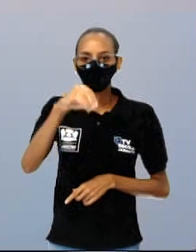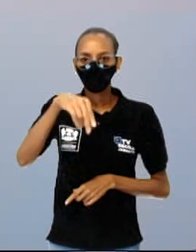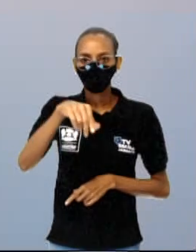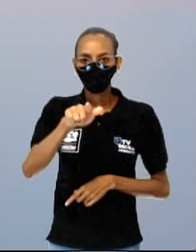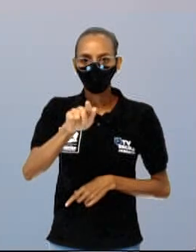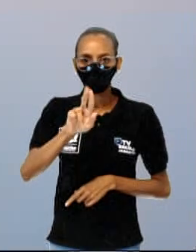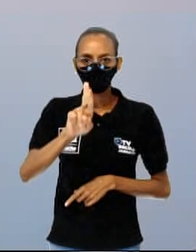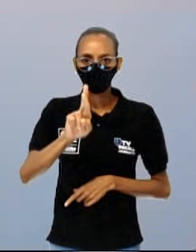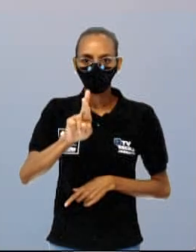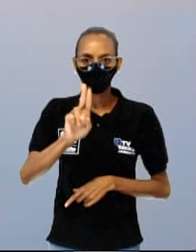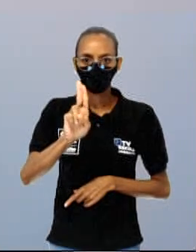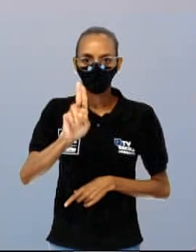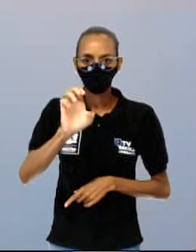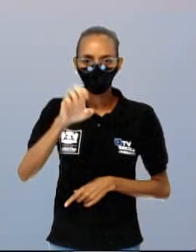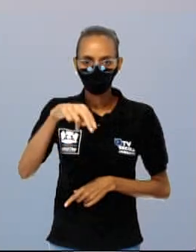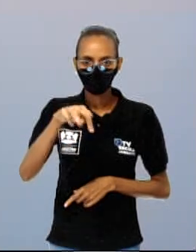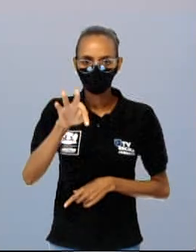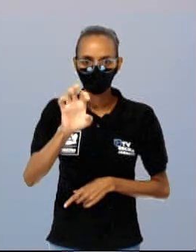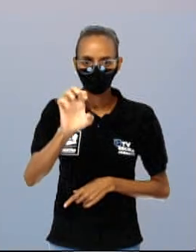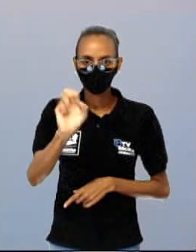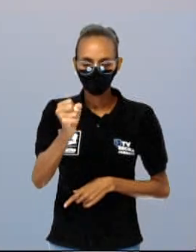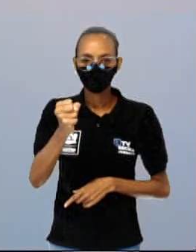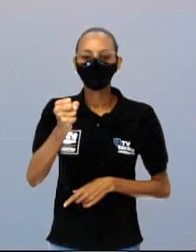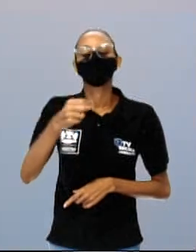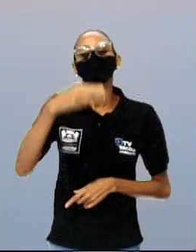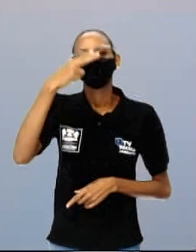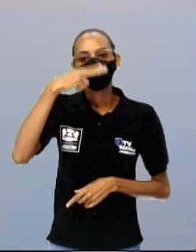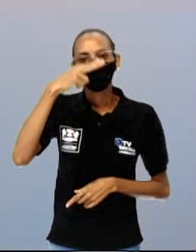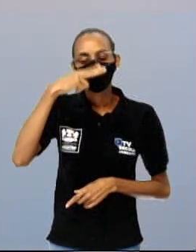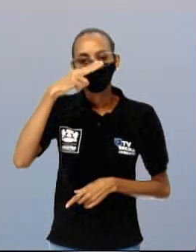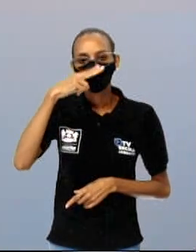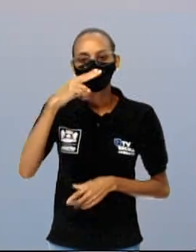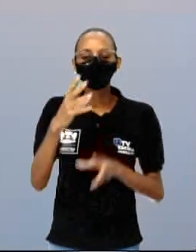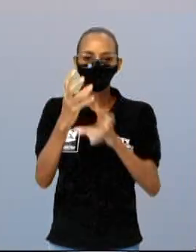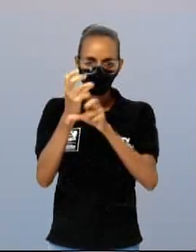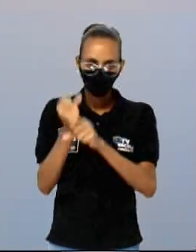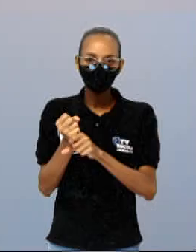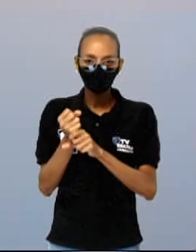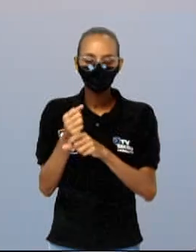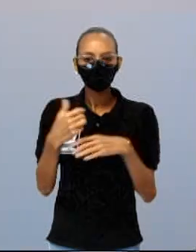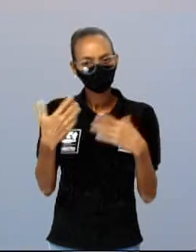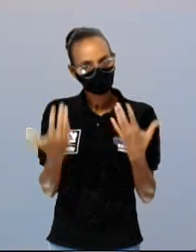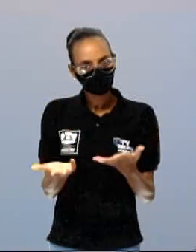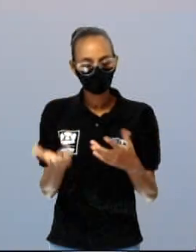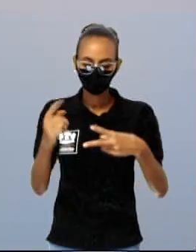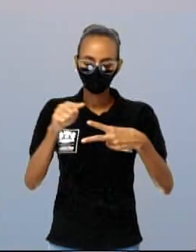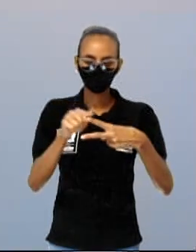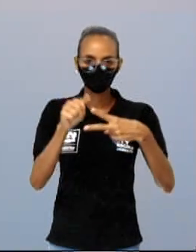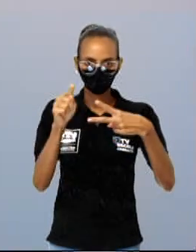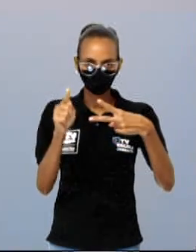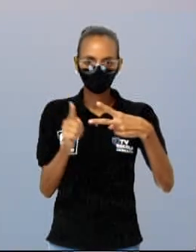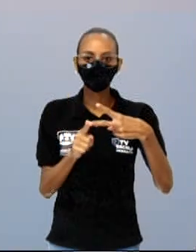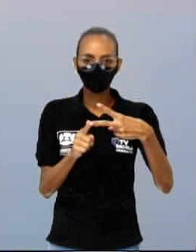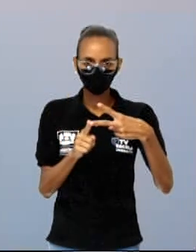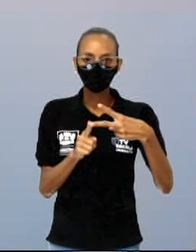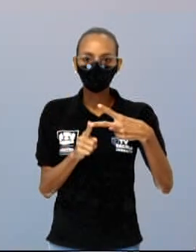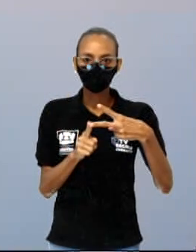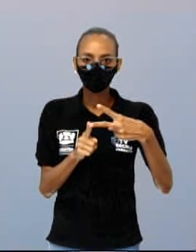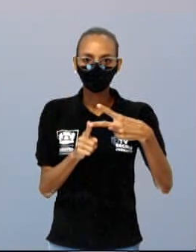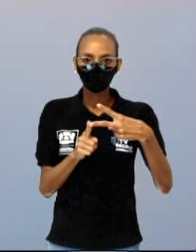têm a mesma medida. Logo, a gente conclui que ângulos correspondentes